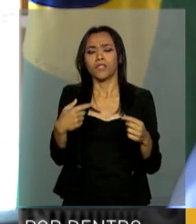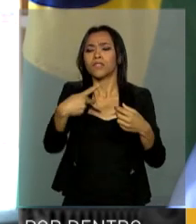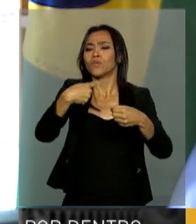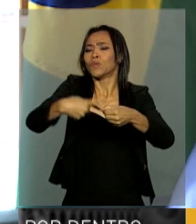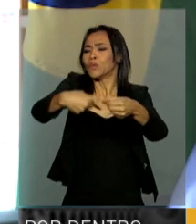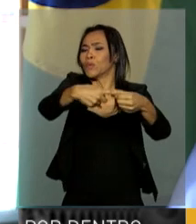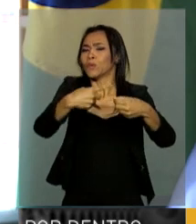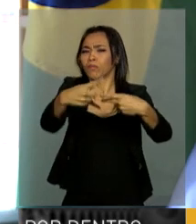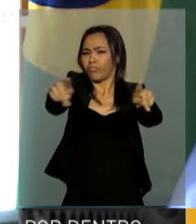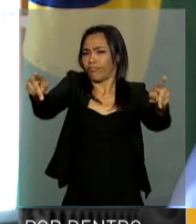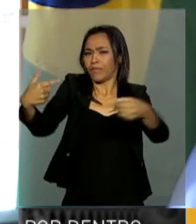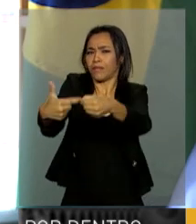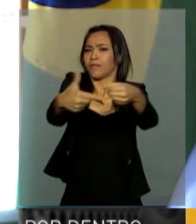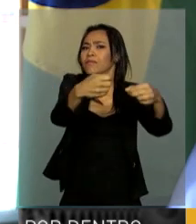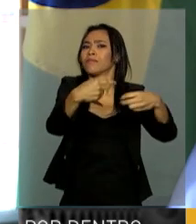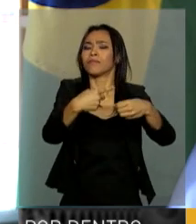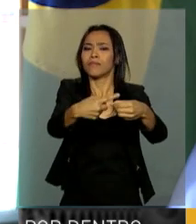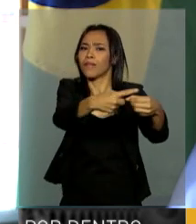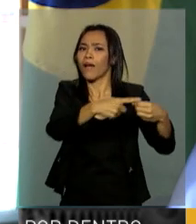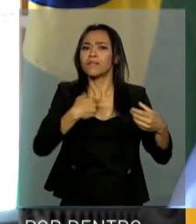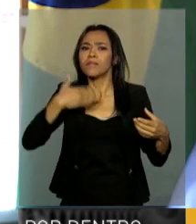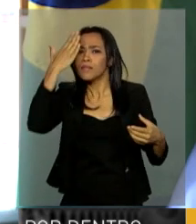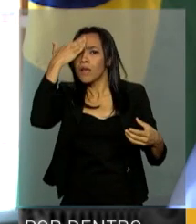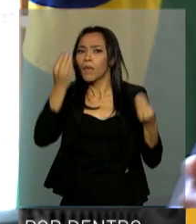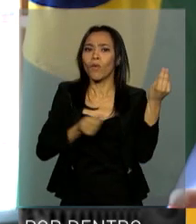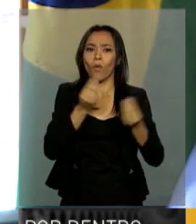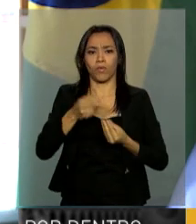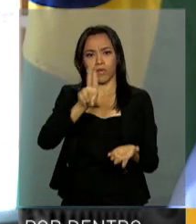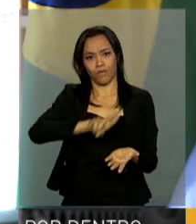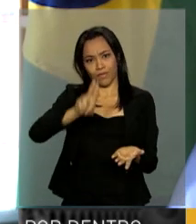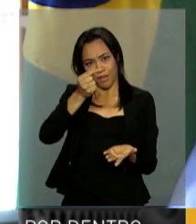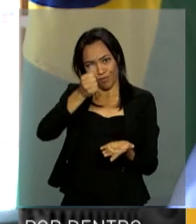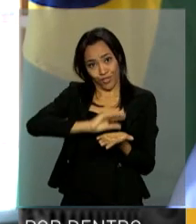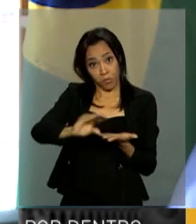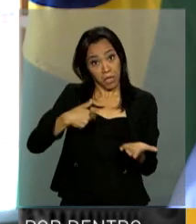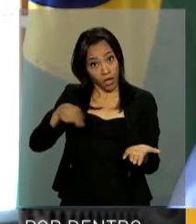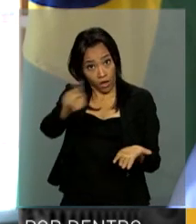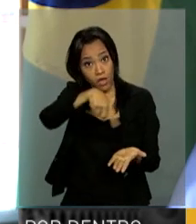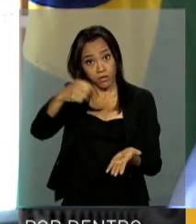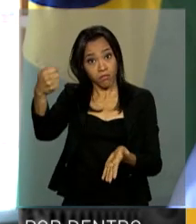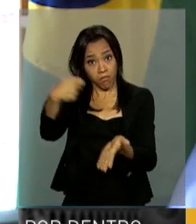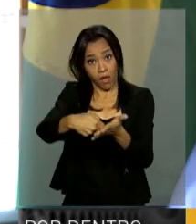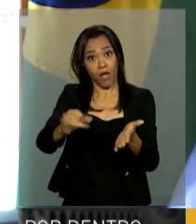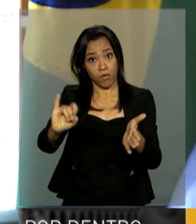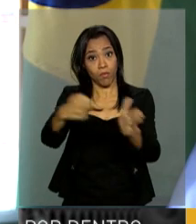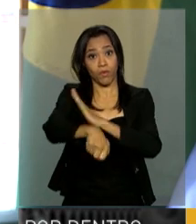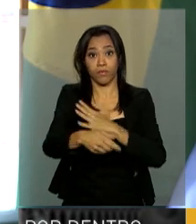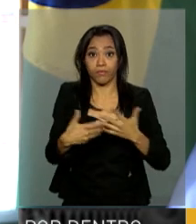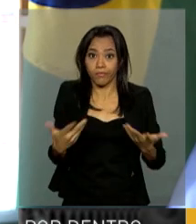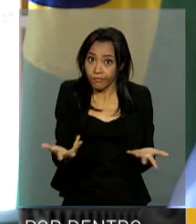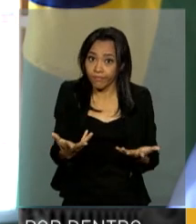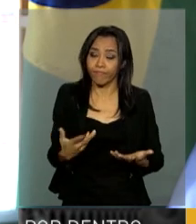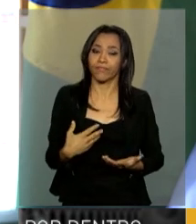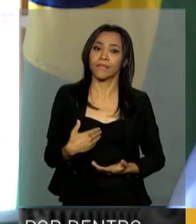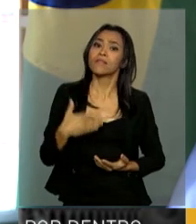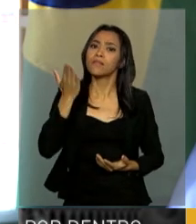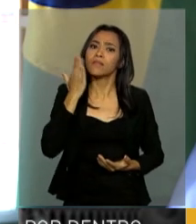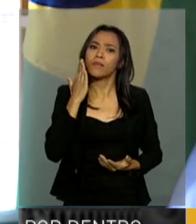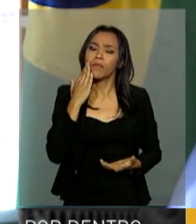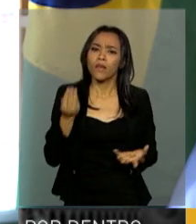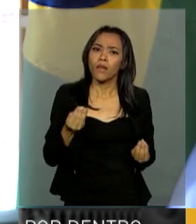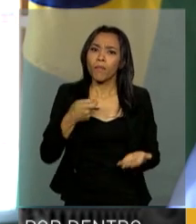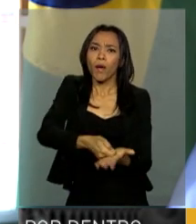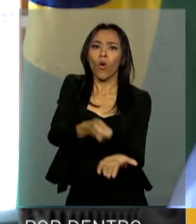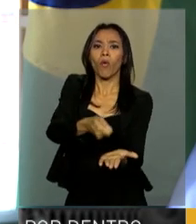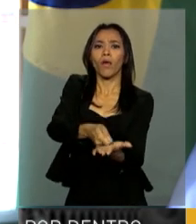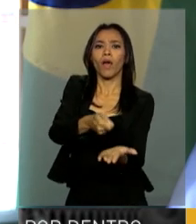comunidade, saiba como está sendo usada a verba pública, porque ele é um pagador de impostos, e poder então fazer a sua própria